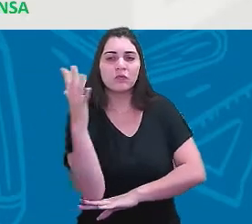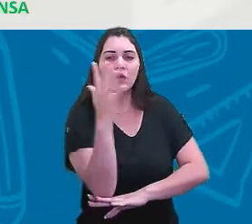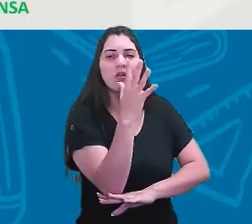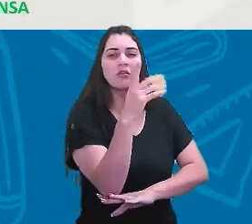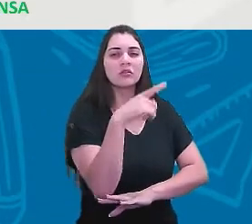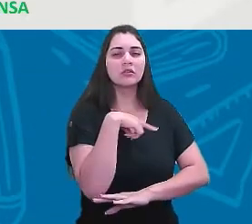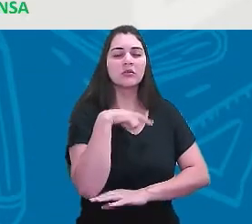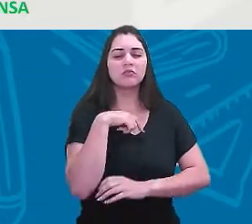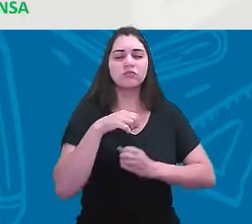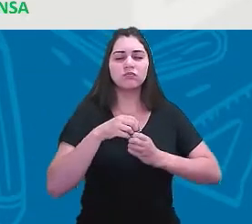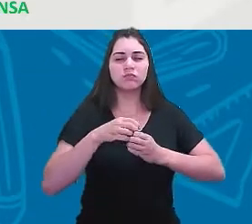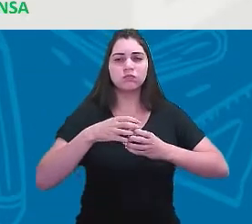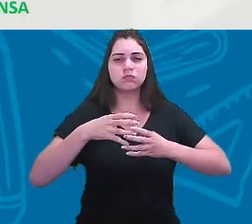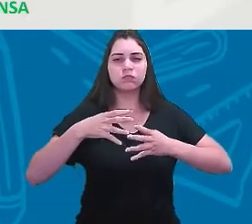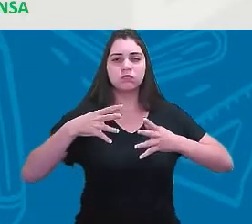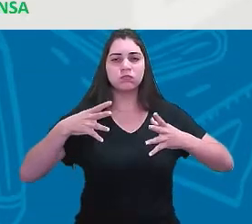enorme